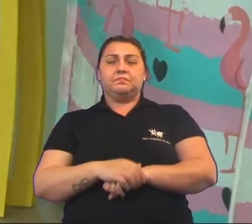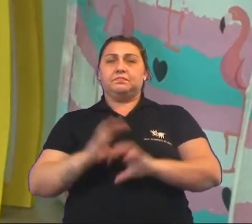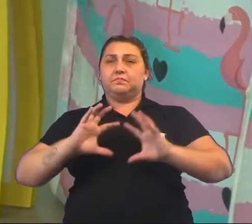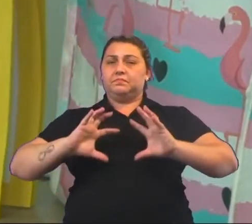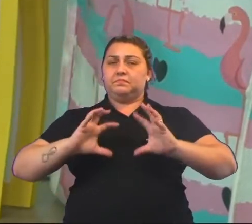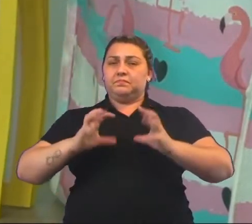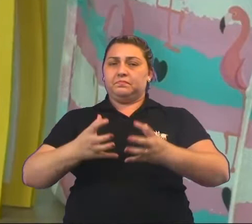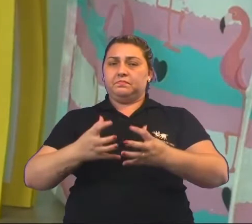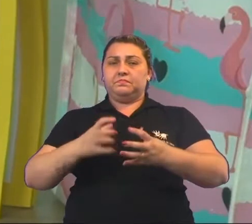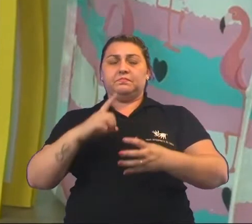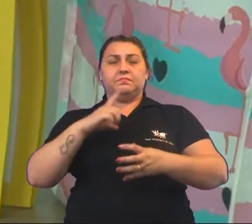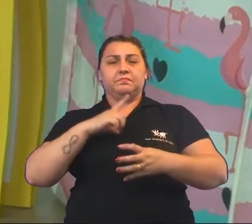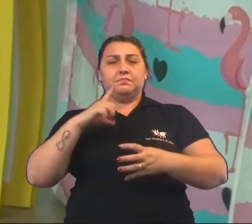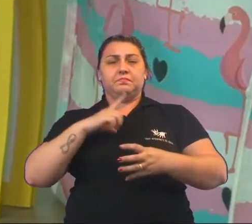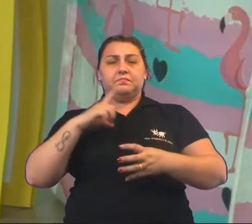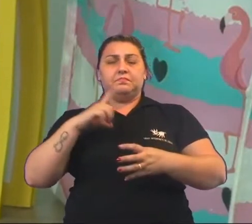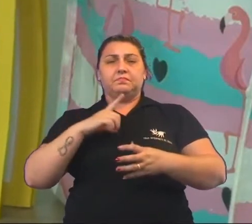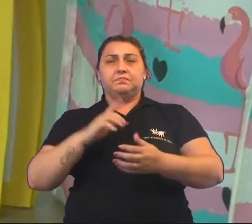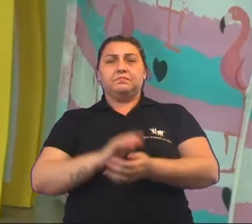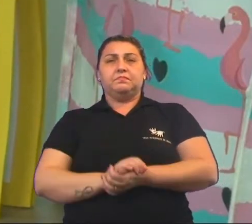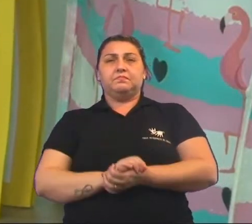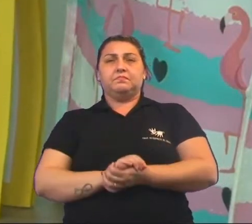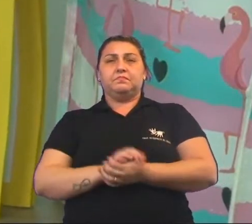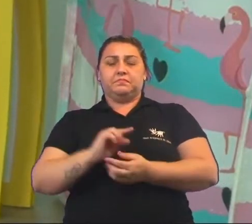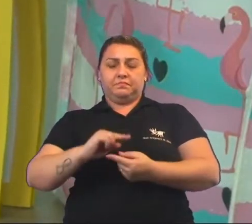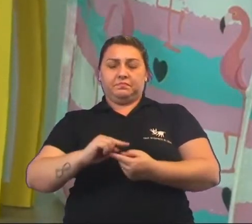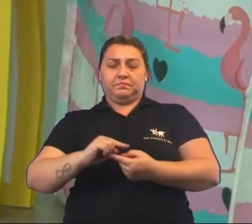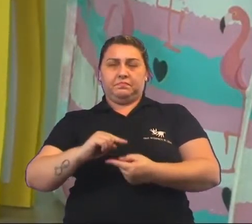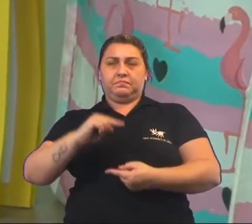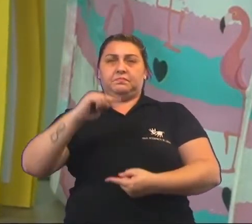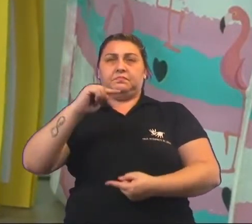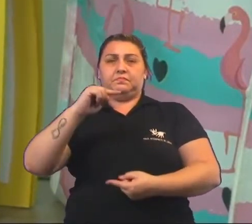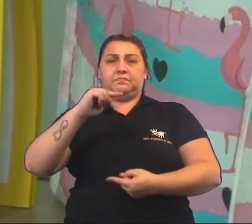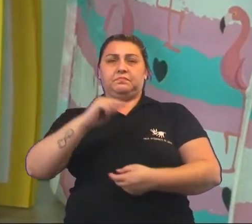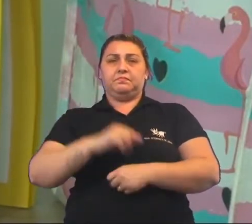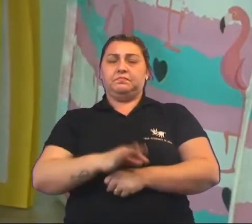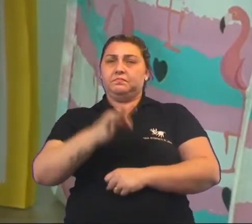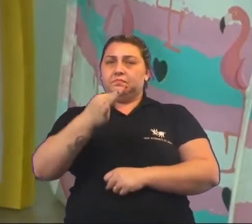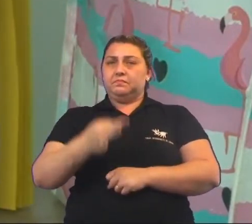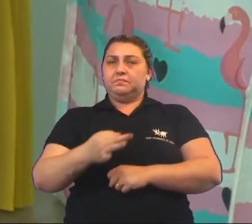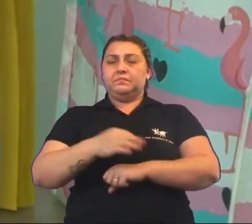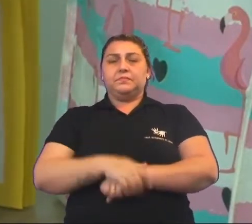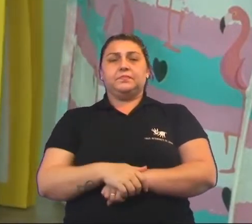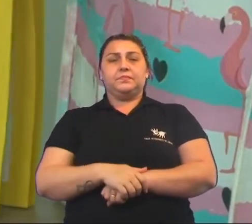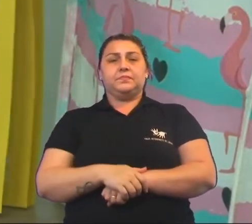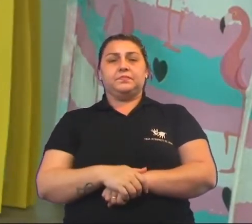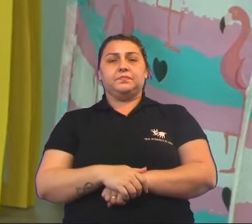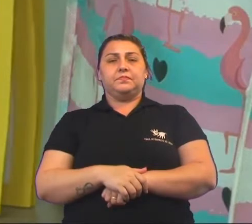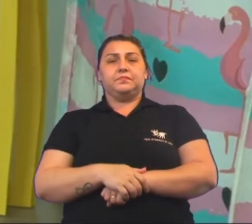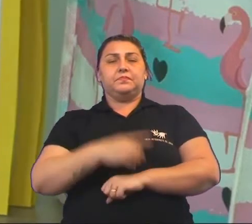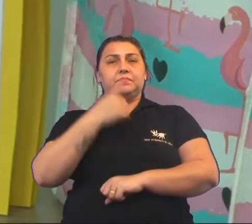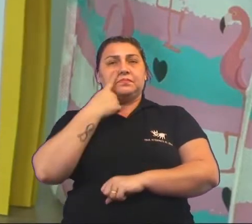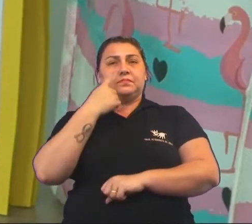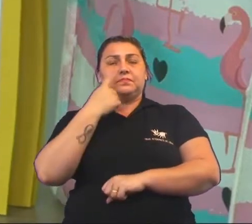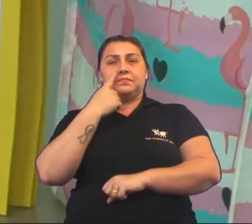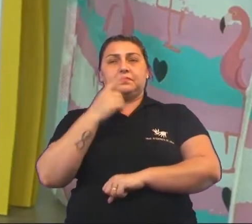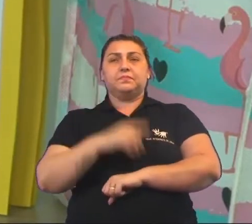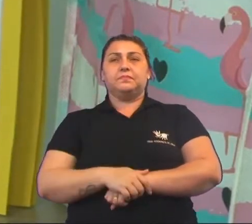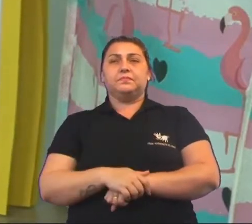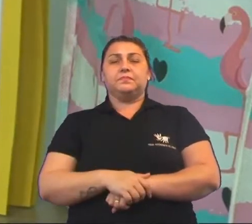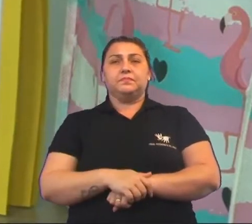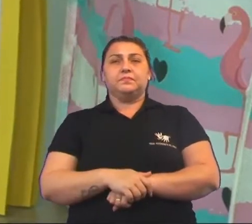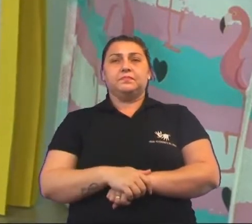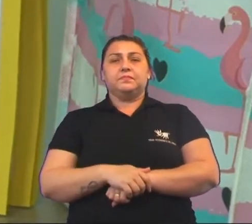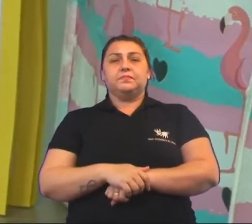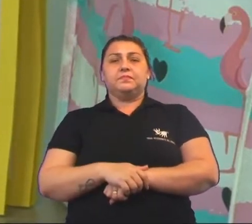arredondados, tem formatos mais compridos, certo? Vamos observar aqui.